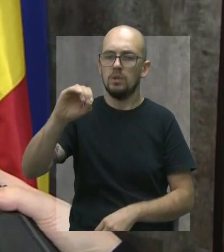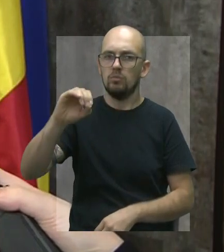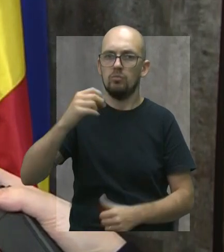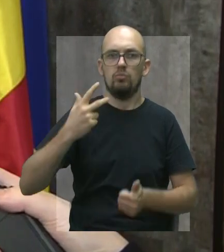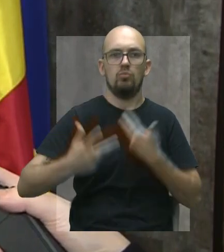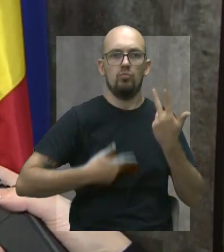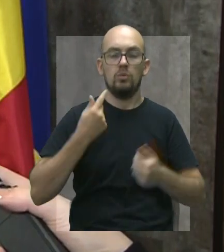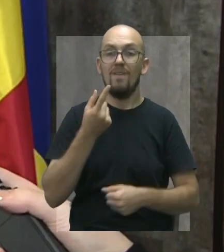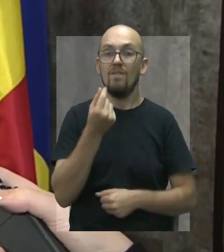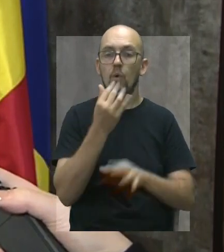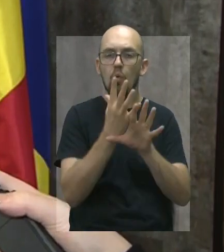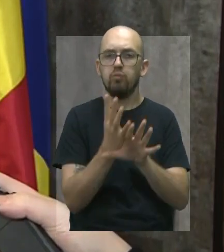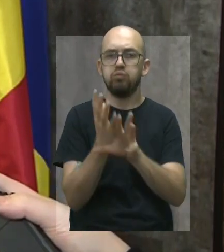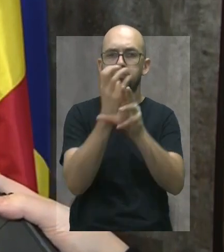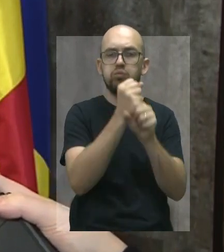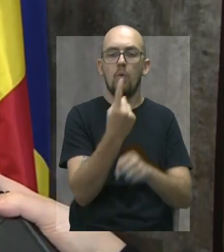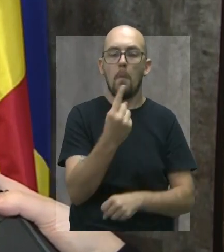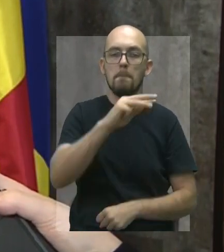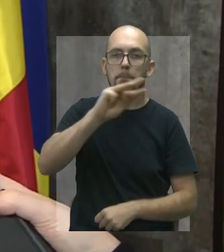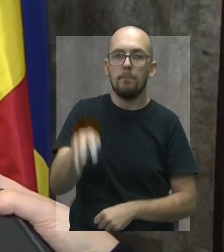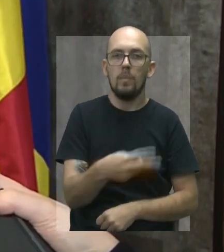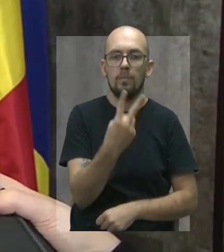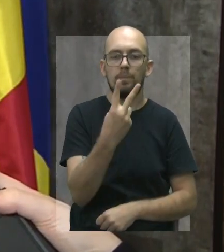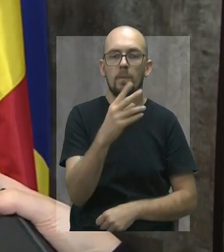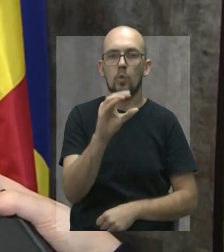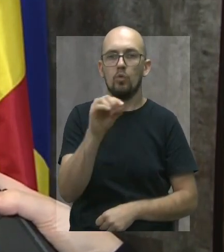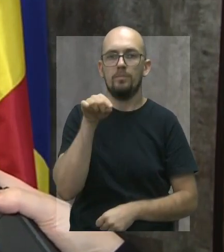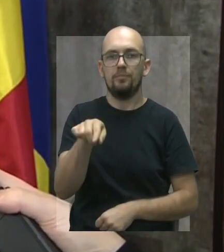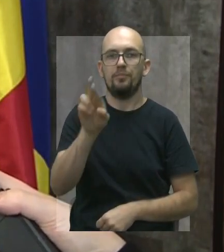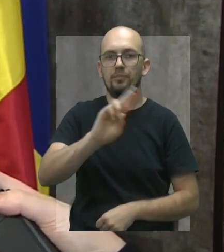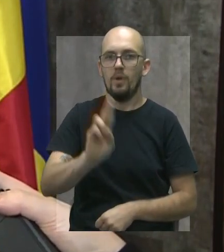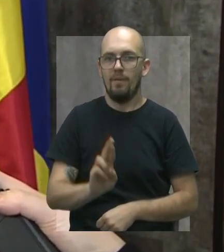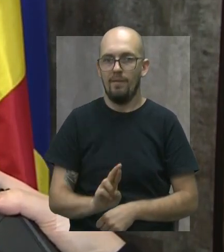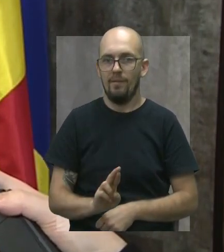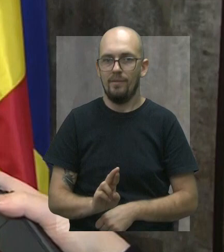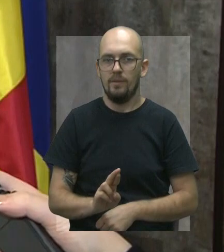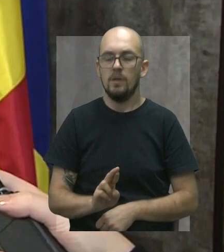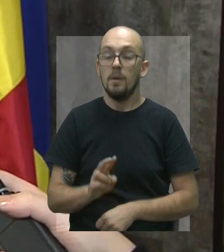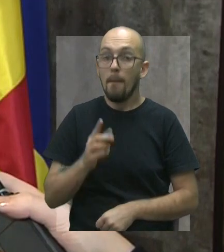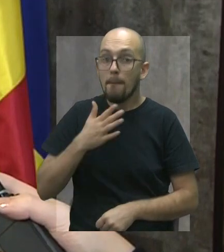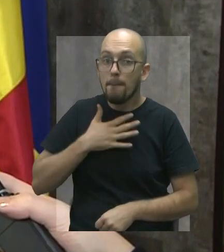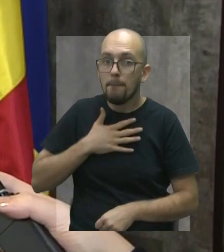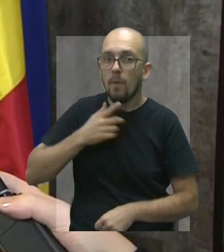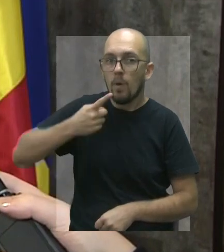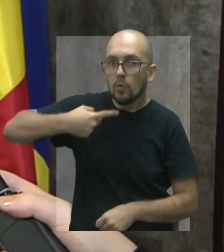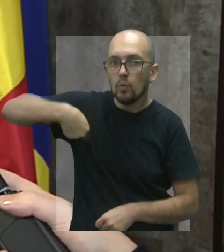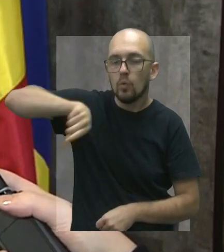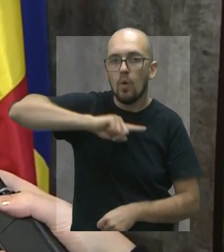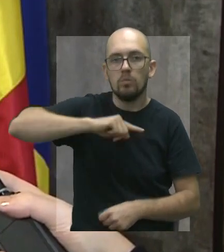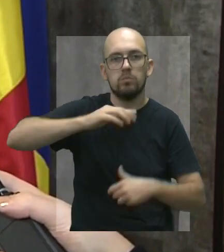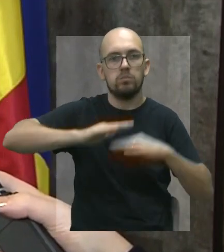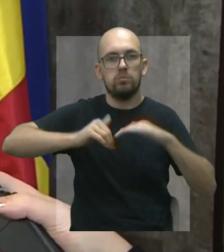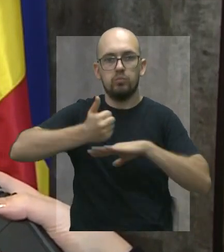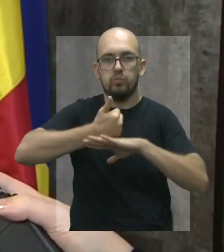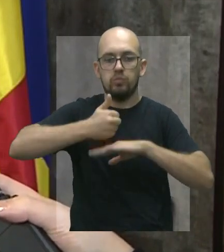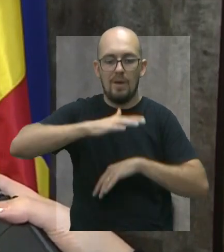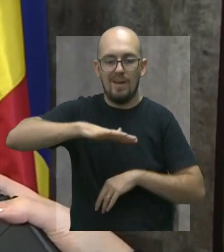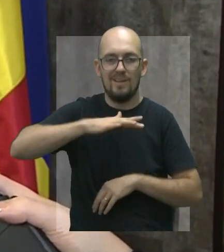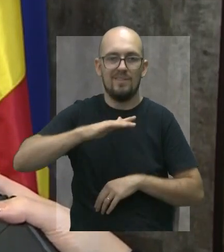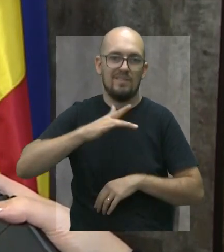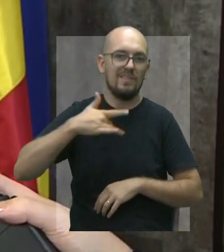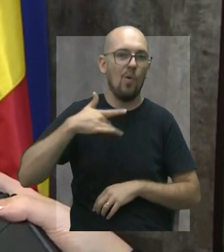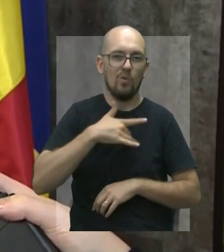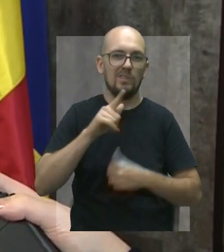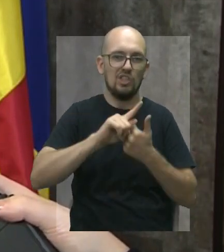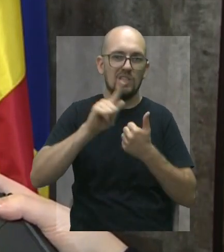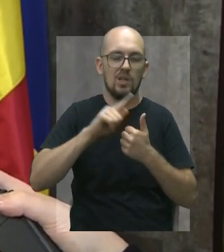valor total de mais de R$1.200.000. Isso para nós profissionais de saúde que trabalhamos na gestão, é